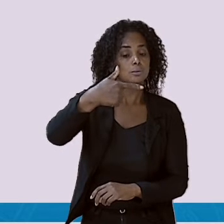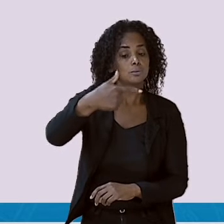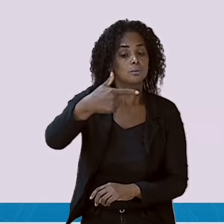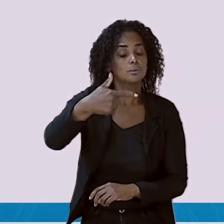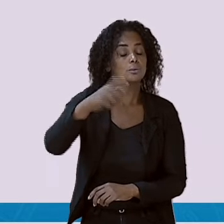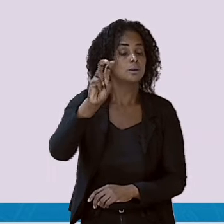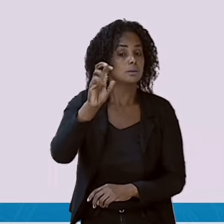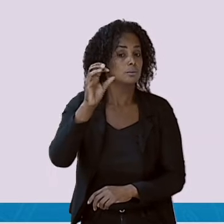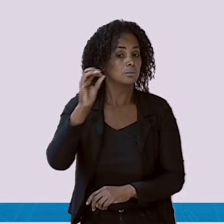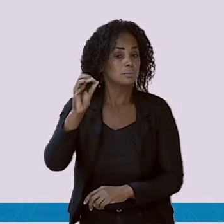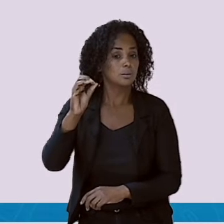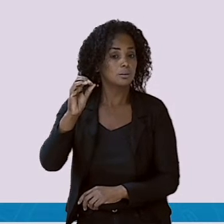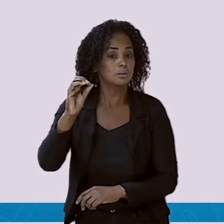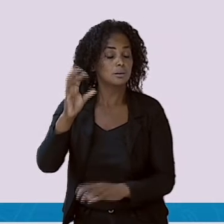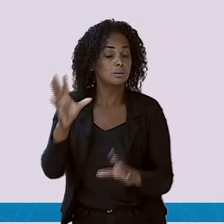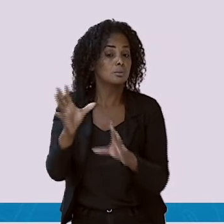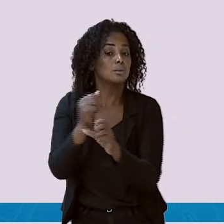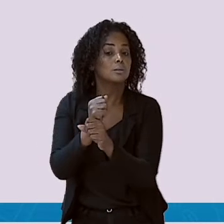250.